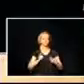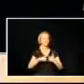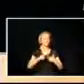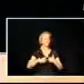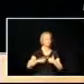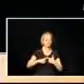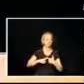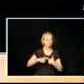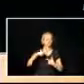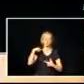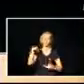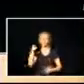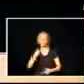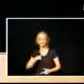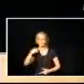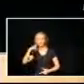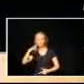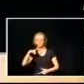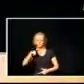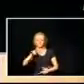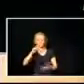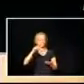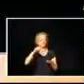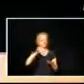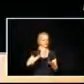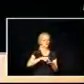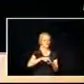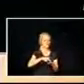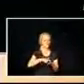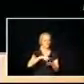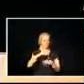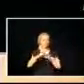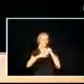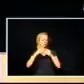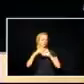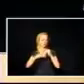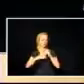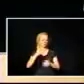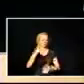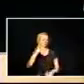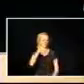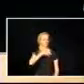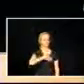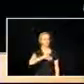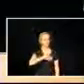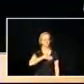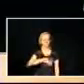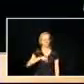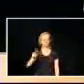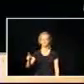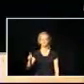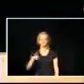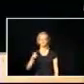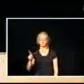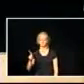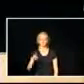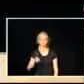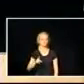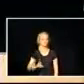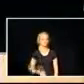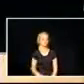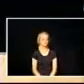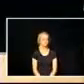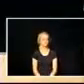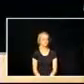conferir a revisão salarial aos servidores e, por conta disso, verificaremos, então, que há, de repente, mais